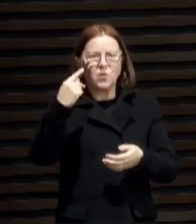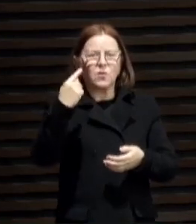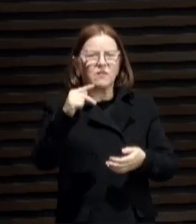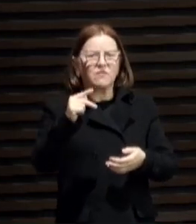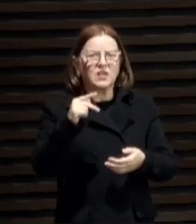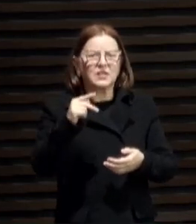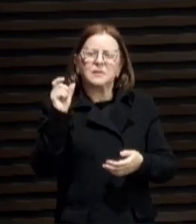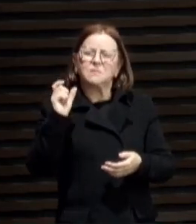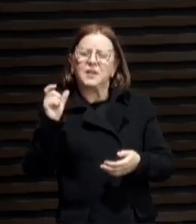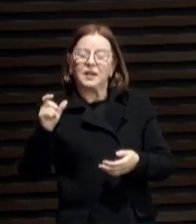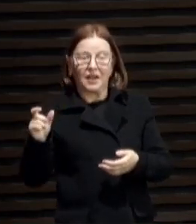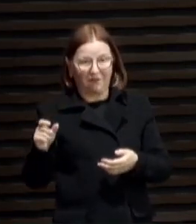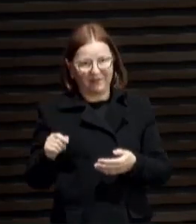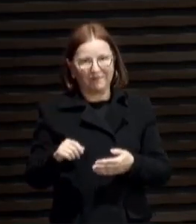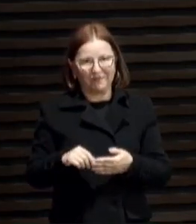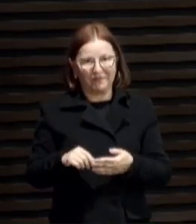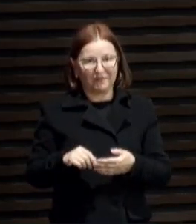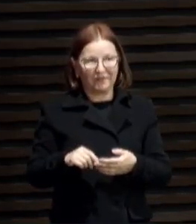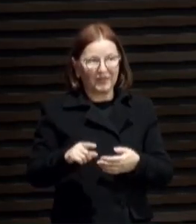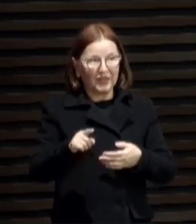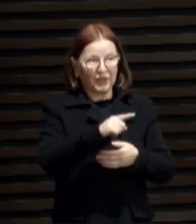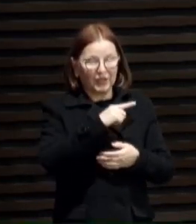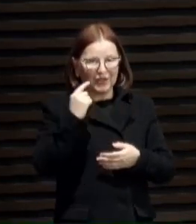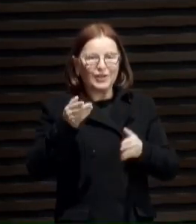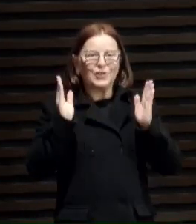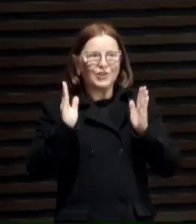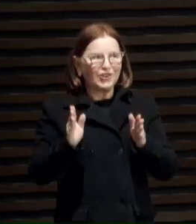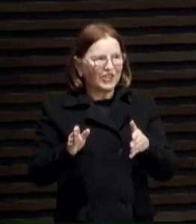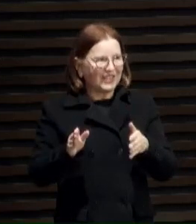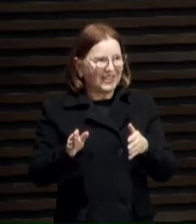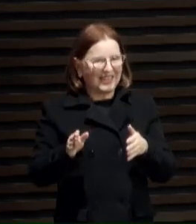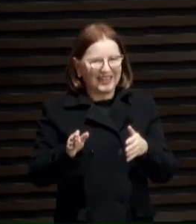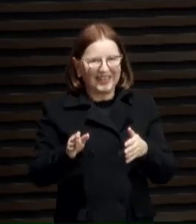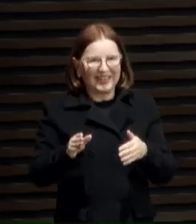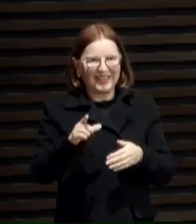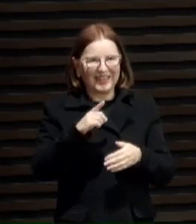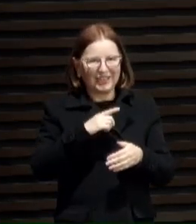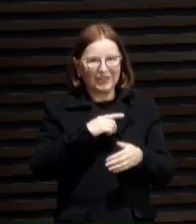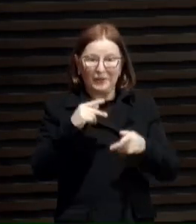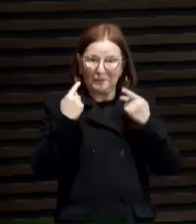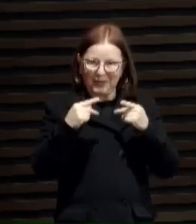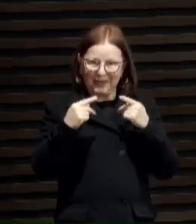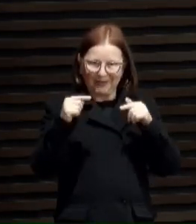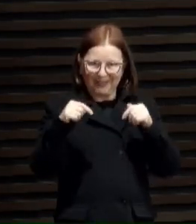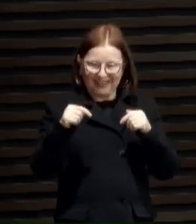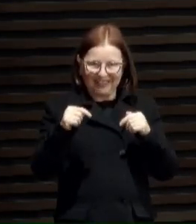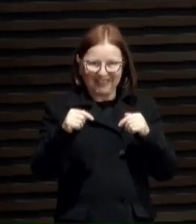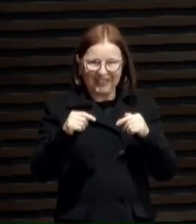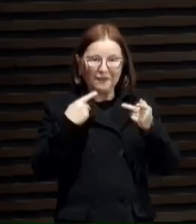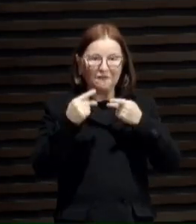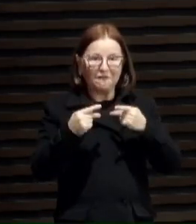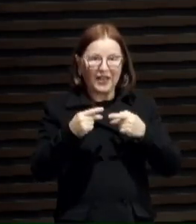muitas pregações sobre a língua. Cadê o pastor Maurício? Acho que não está aqui. Sobre a língua,